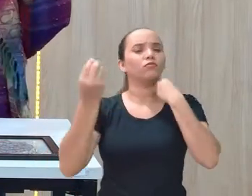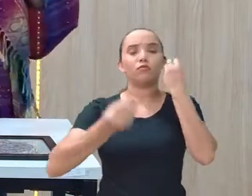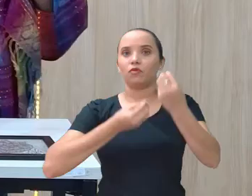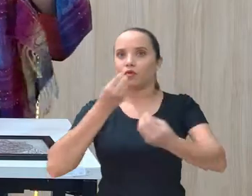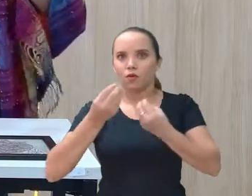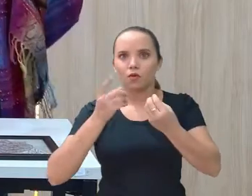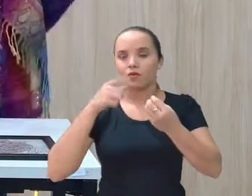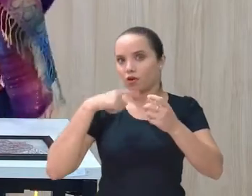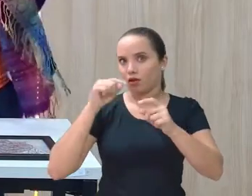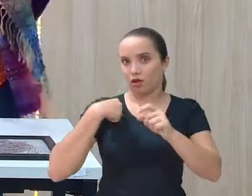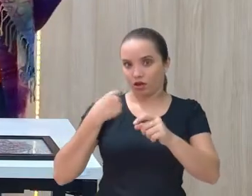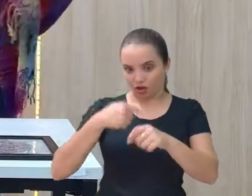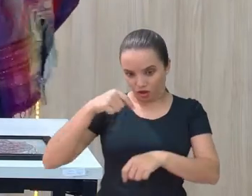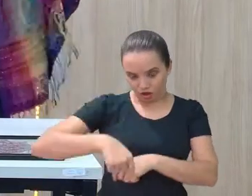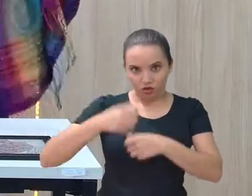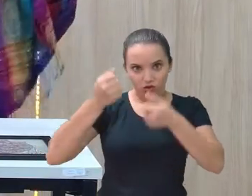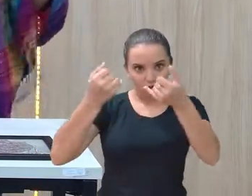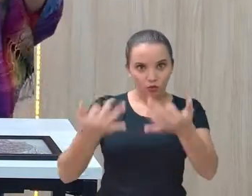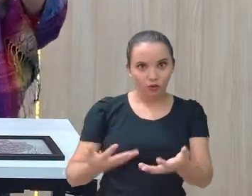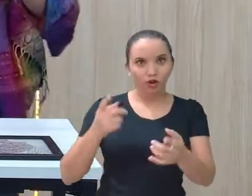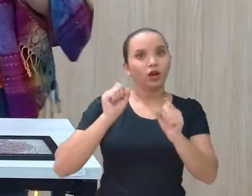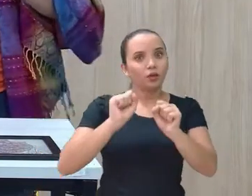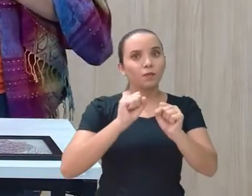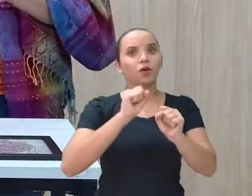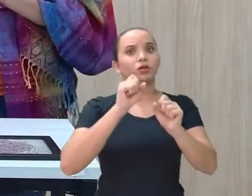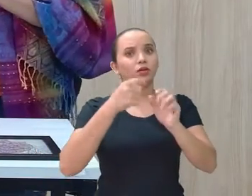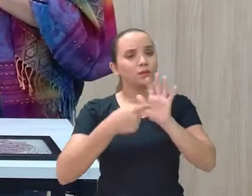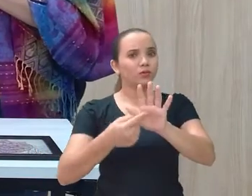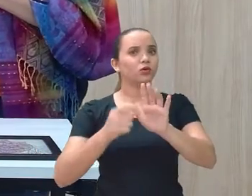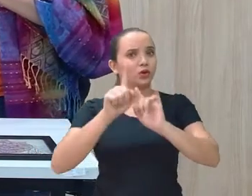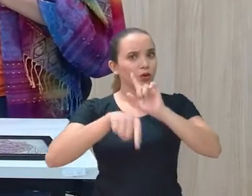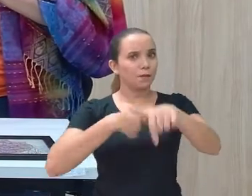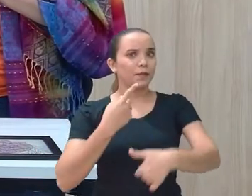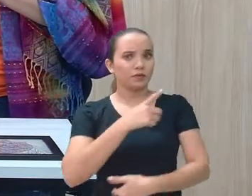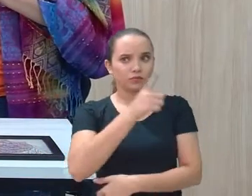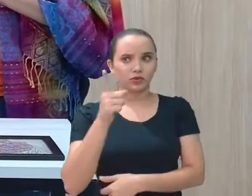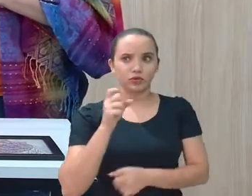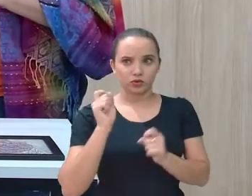dando verbalmente, mostrar visualmente, ok?